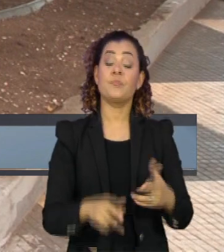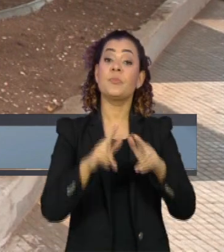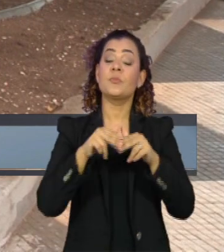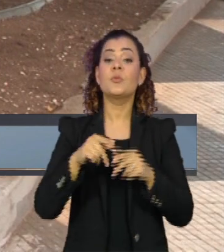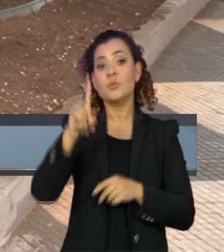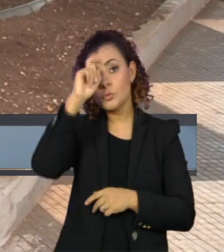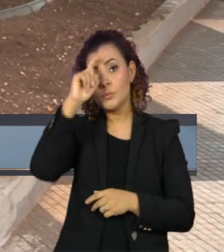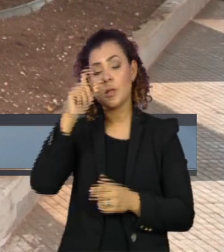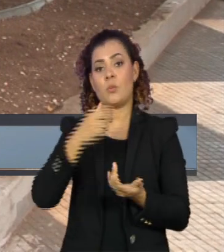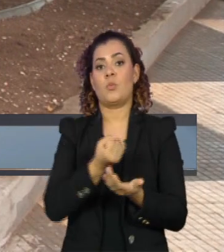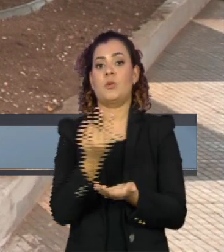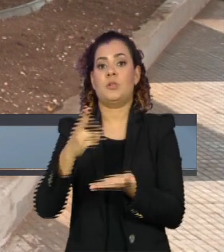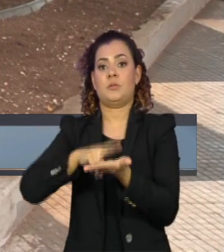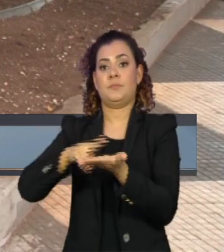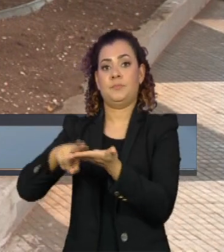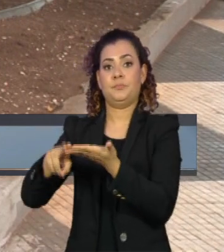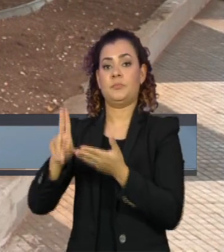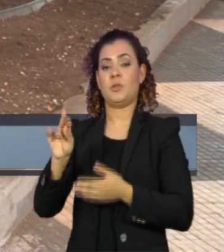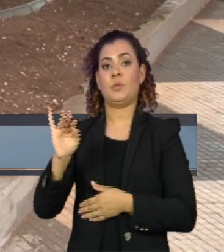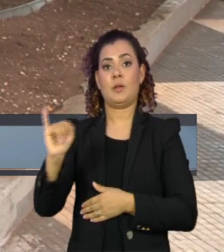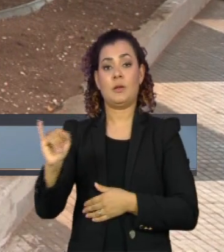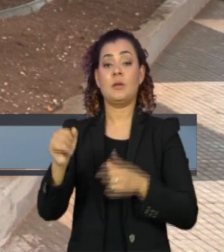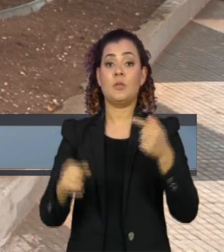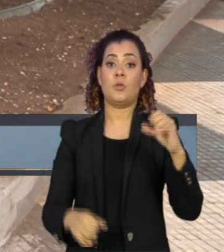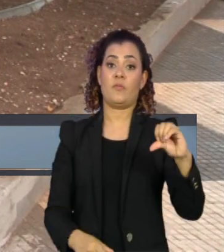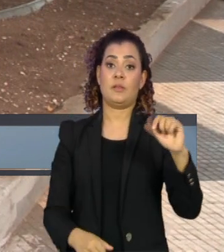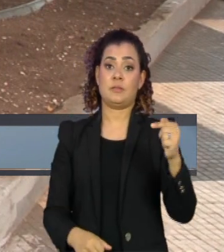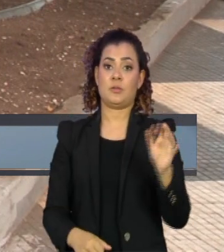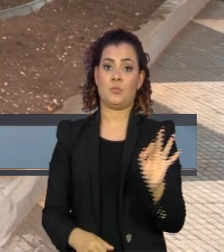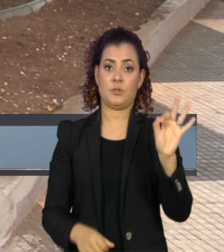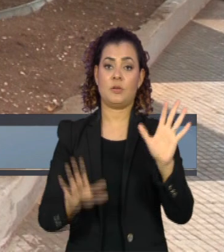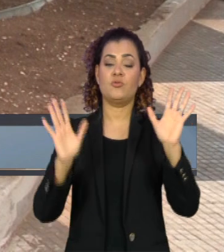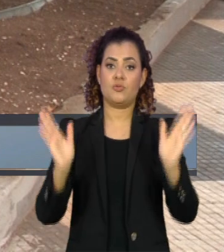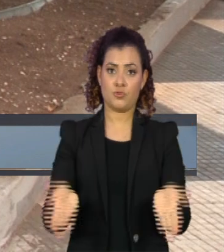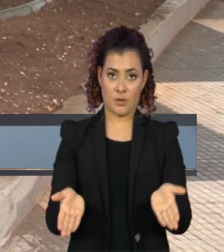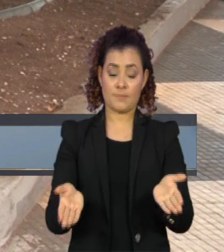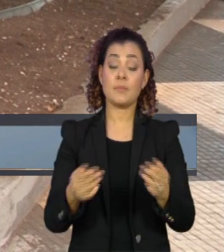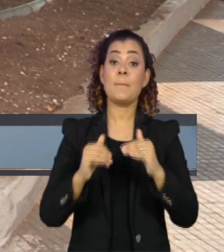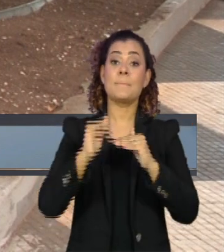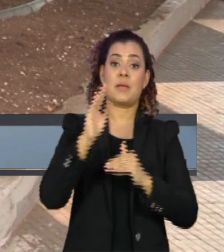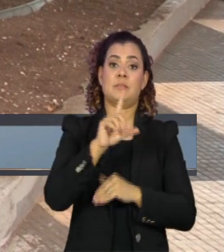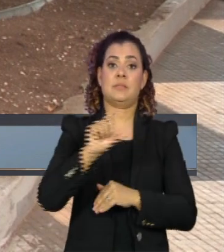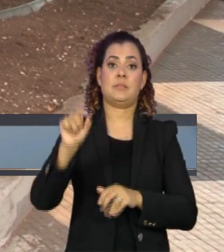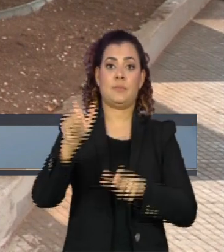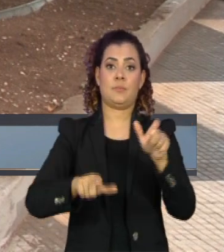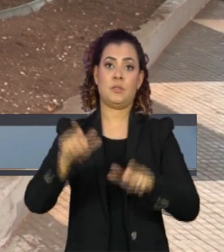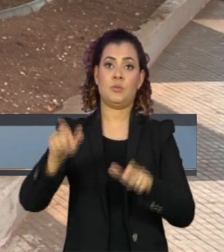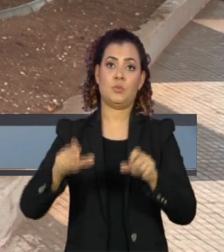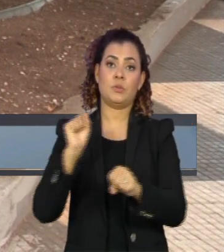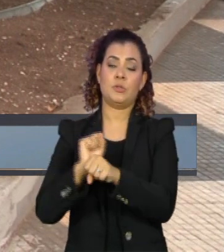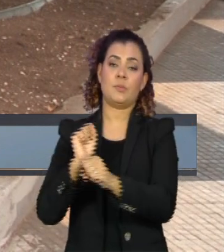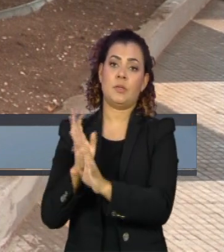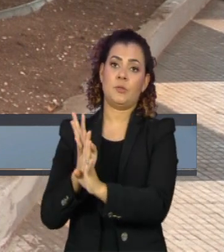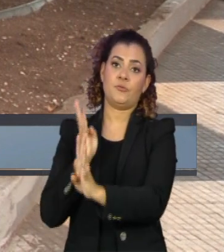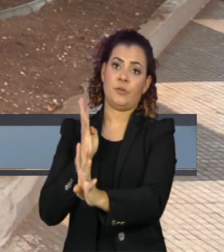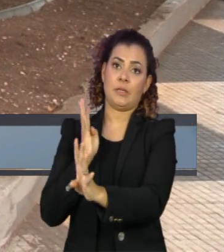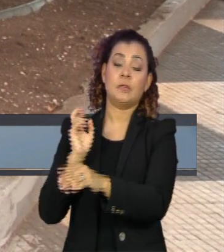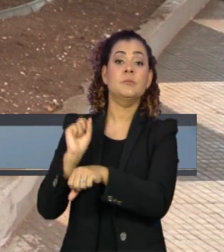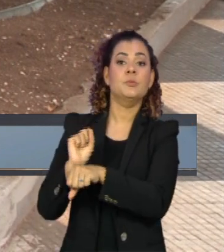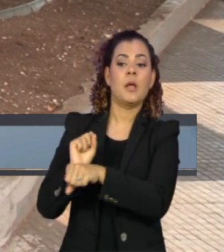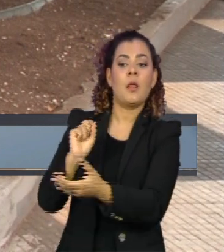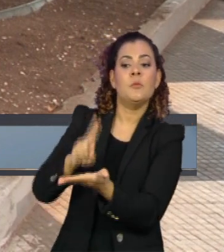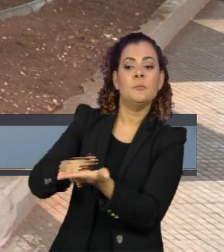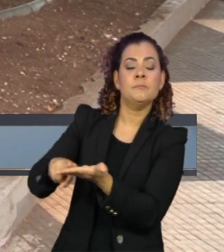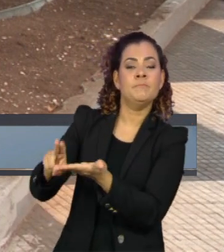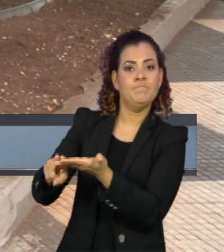de ocupação em leitos de UTI está em 97% e são mais de 100 pessoas que estão na fila à espera